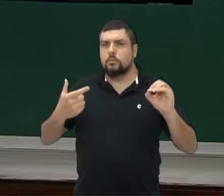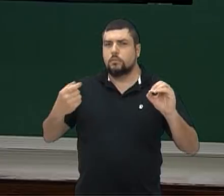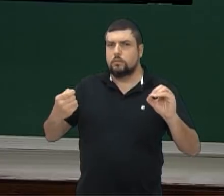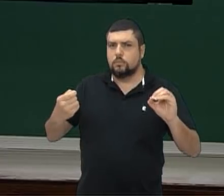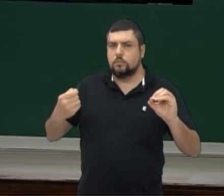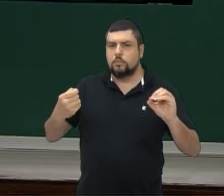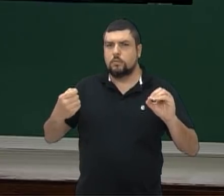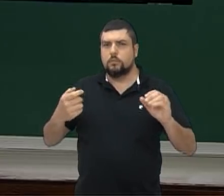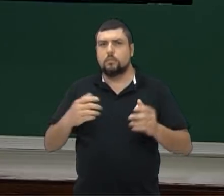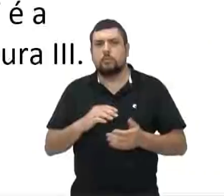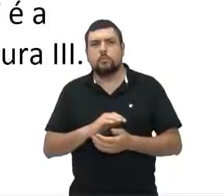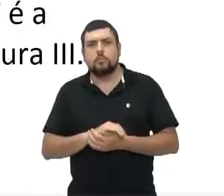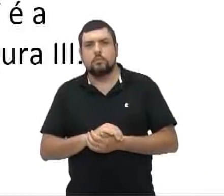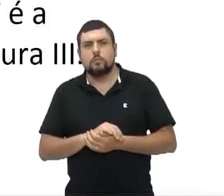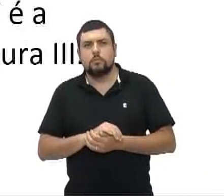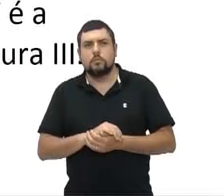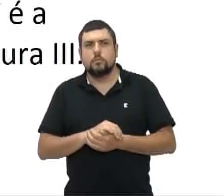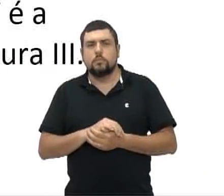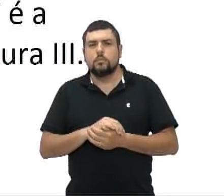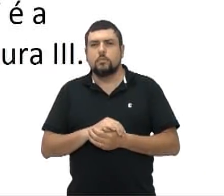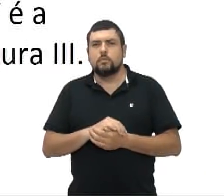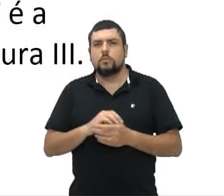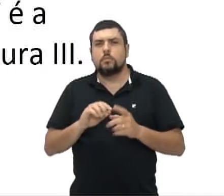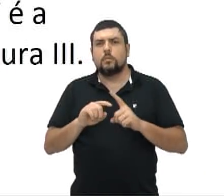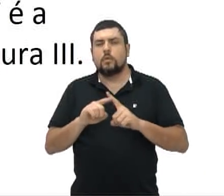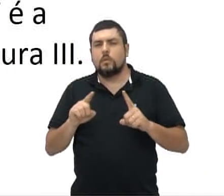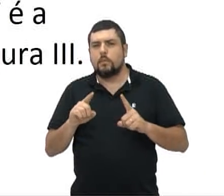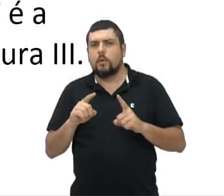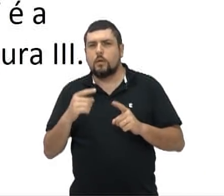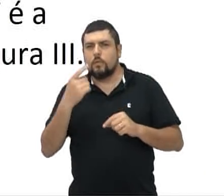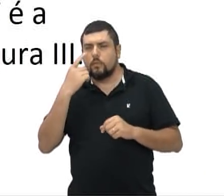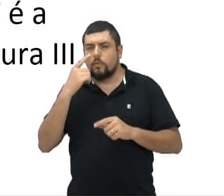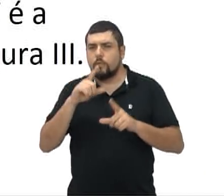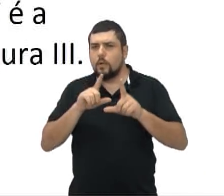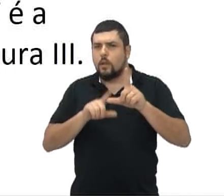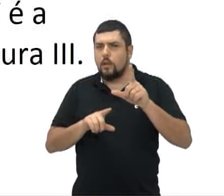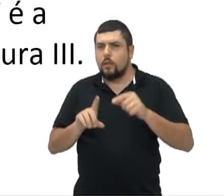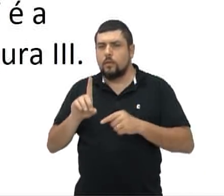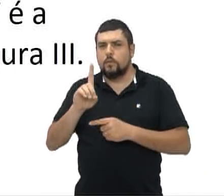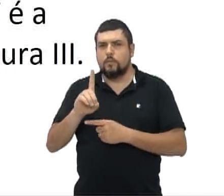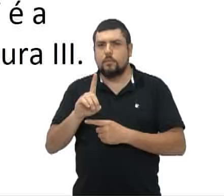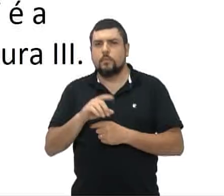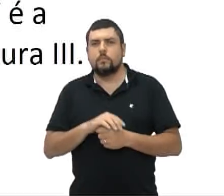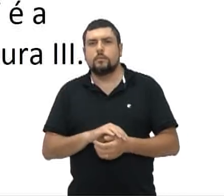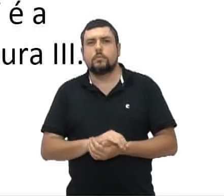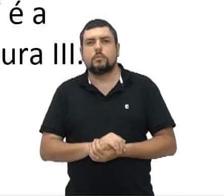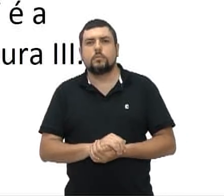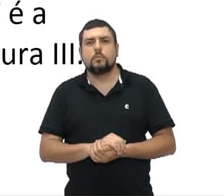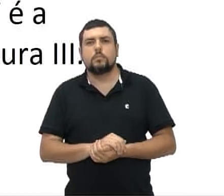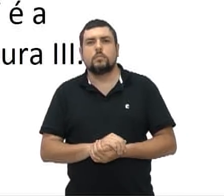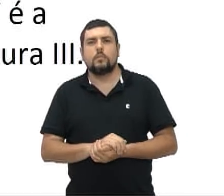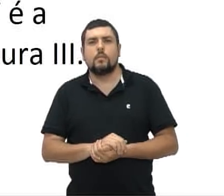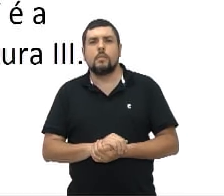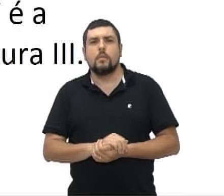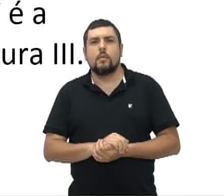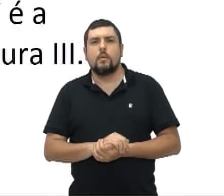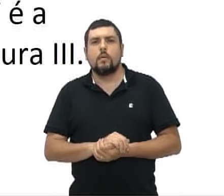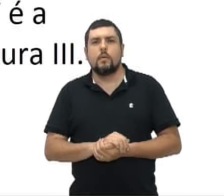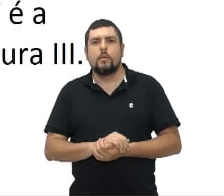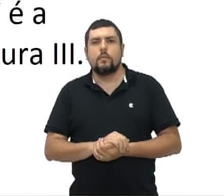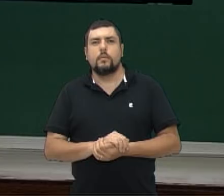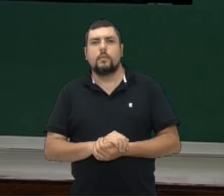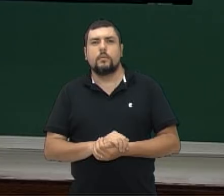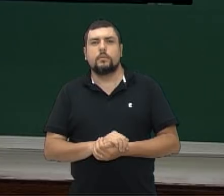Opa, parece ser verdadeira. Mas vamos confirmar aqui a letra D? O perímetro da figura 4 é a metade